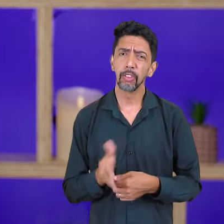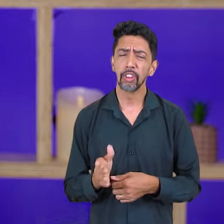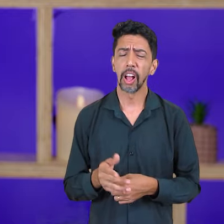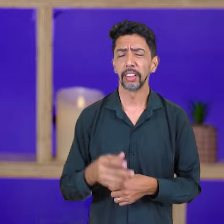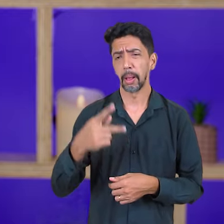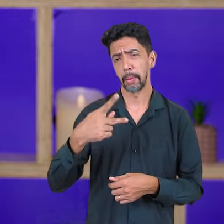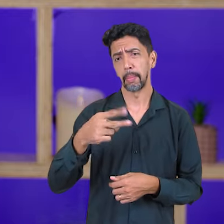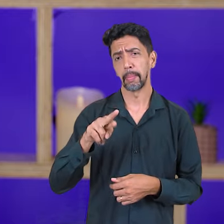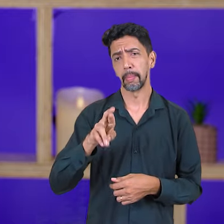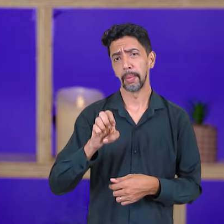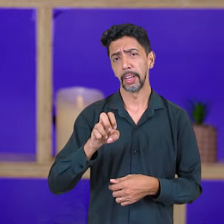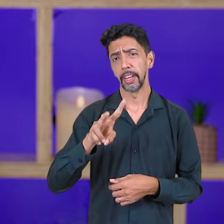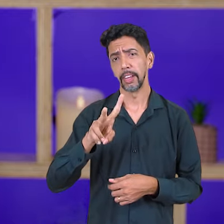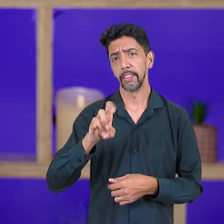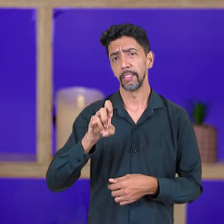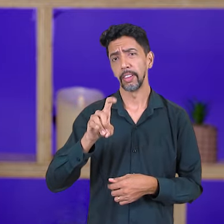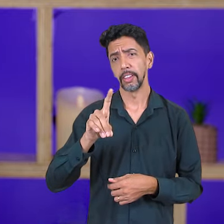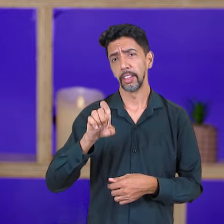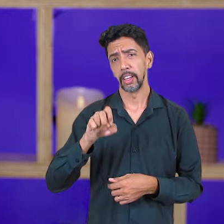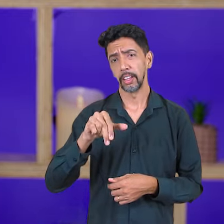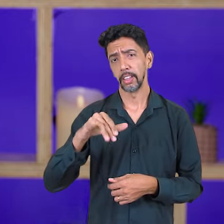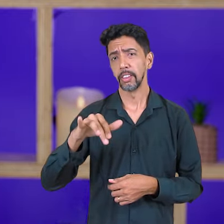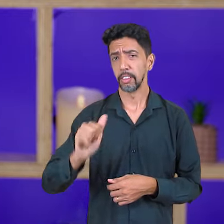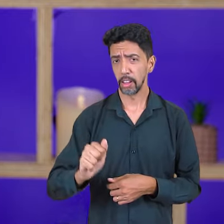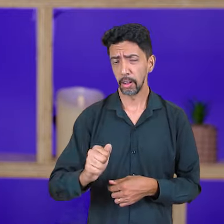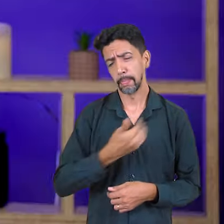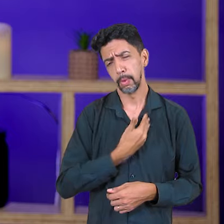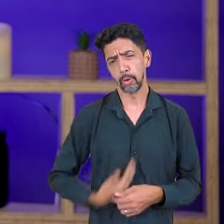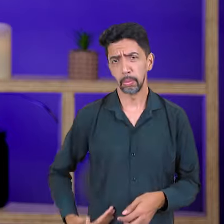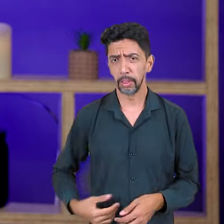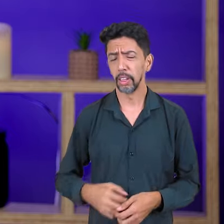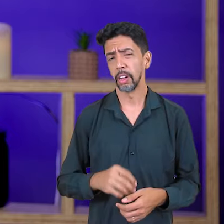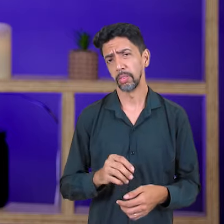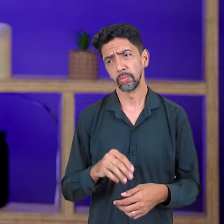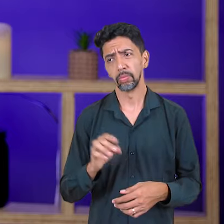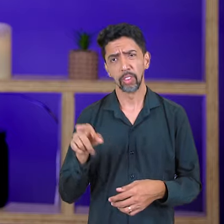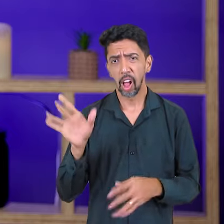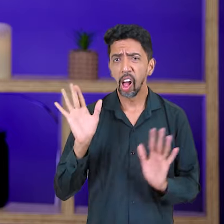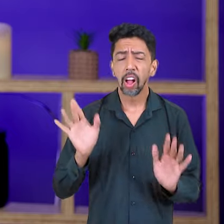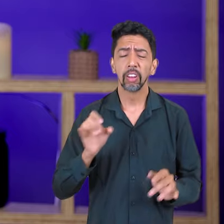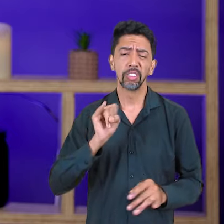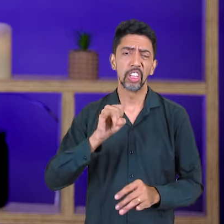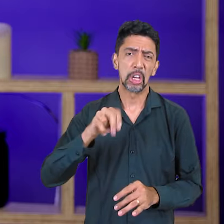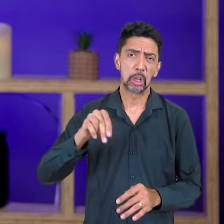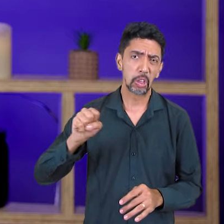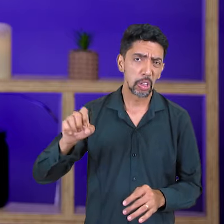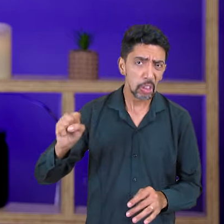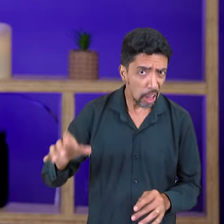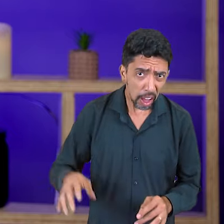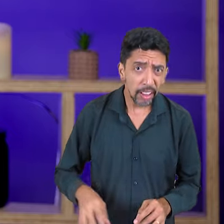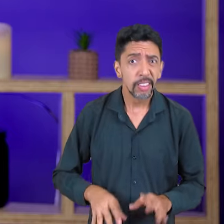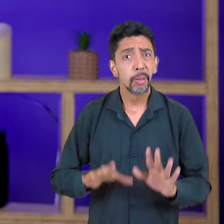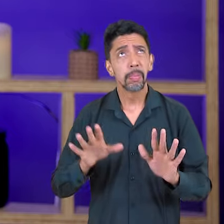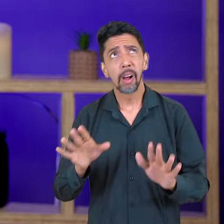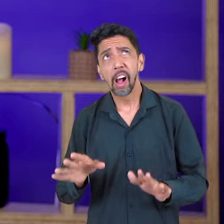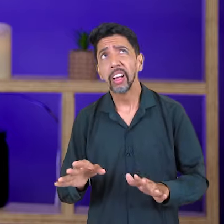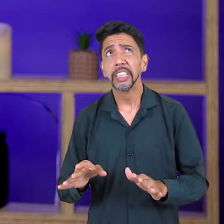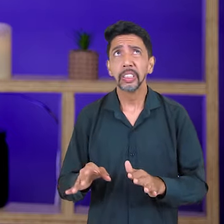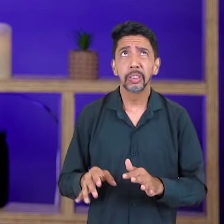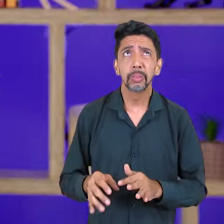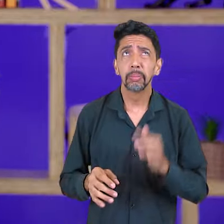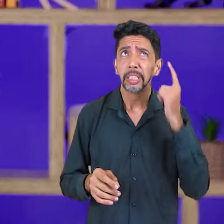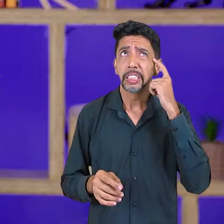de autarquias servidores públicos ou do INSS Porém não tem aí clareza sobre essa